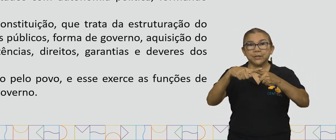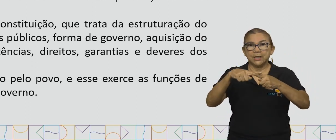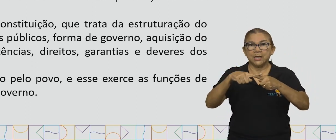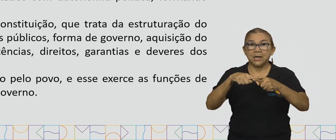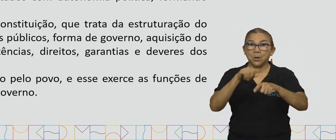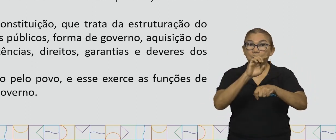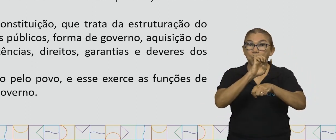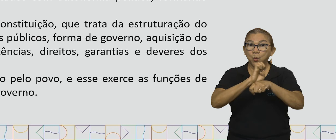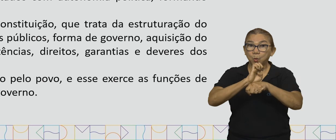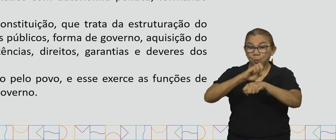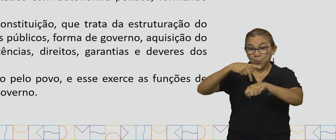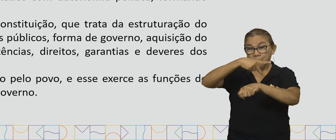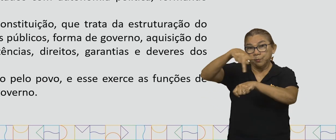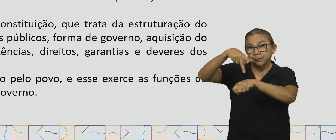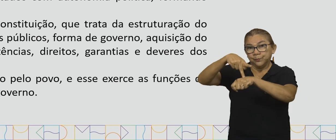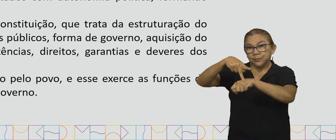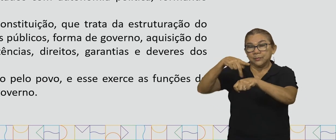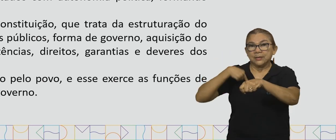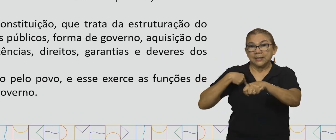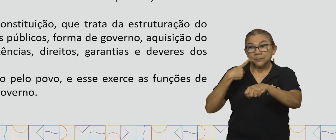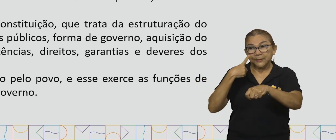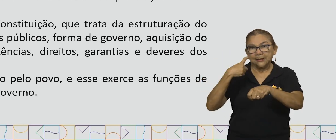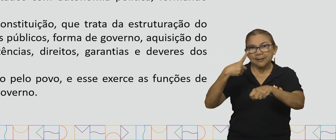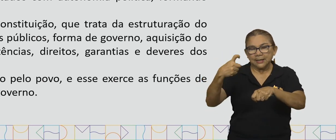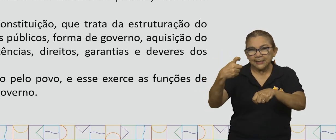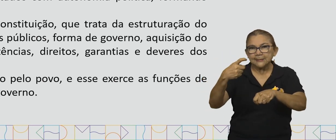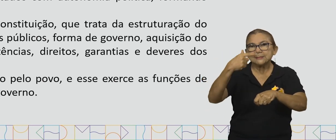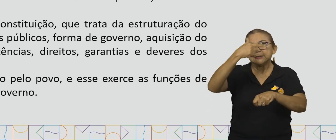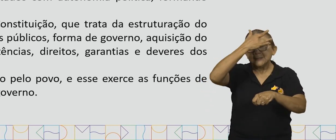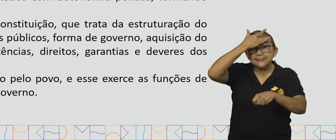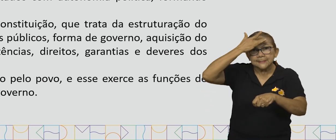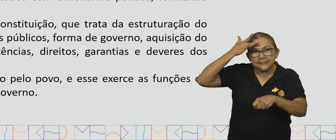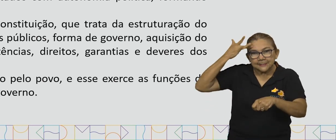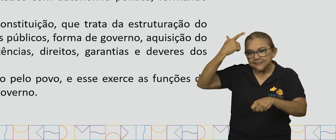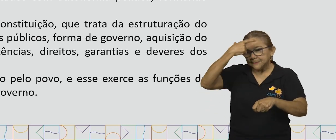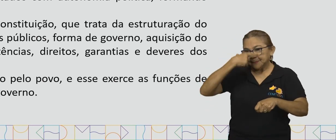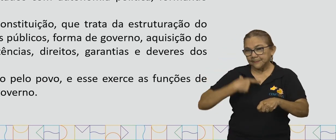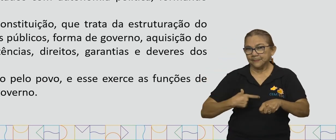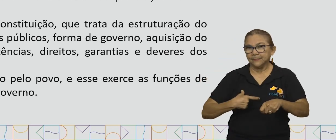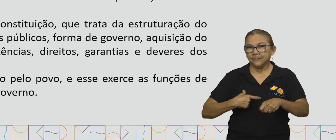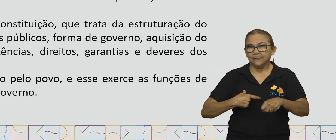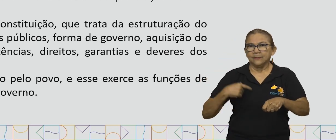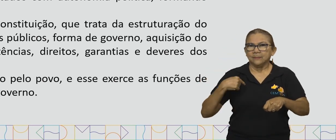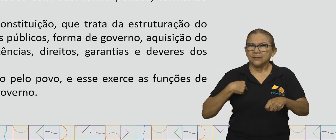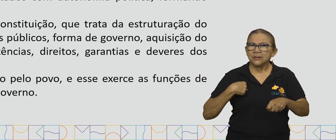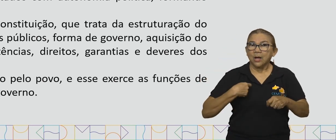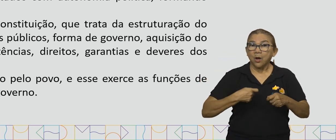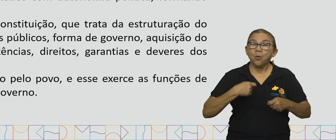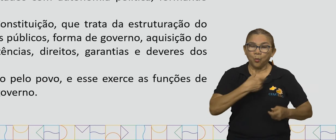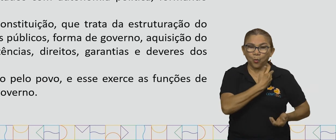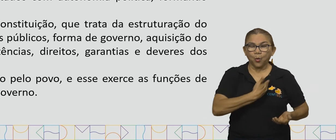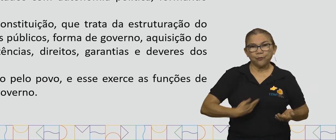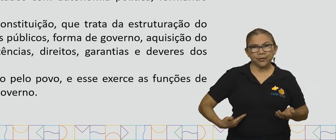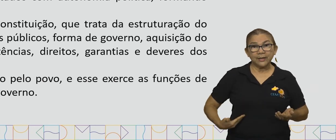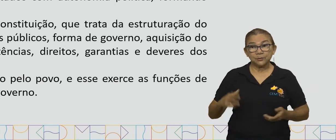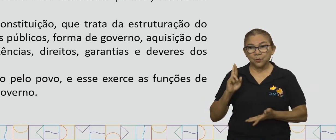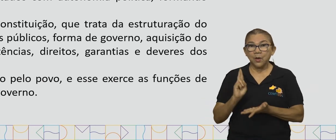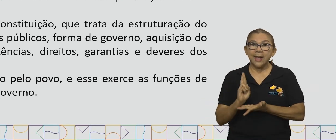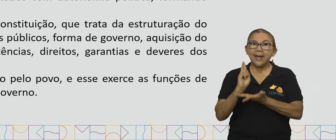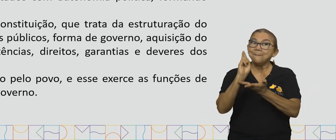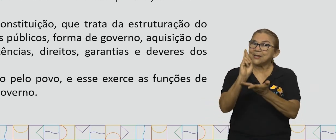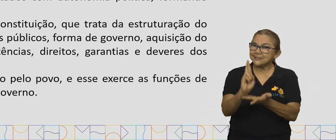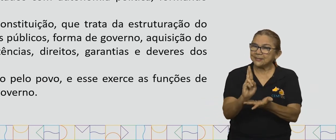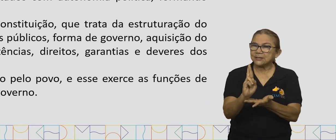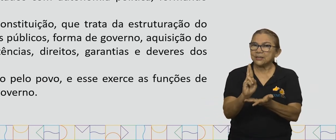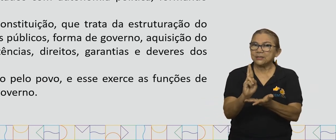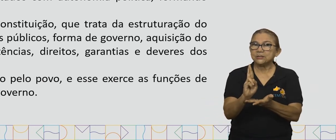atender o interesse geral dos cidadãos, na qual o povo é soberano, governando o Estado por meio de representantes investidos